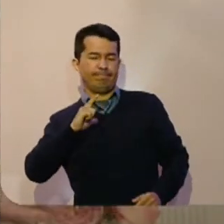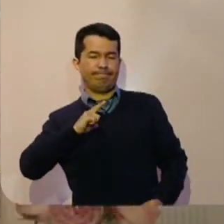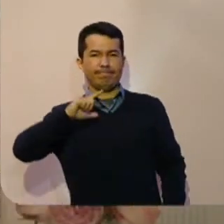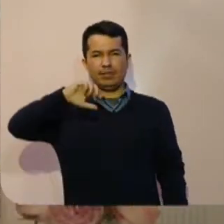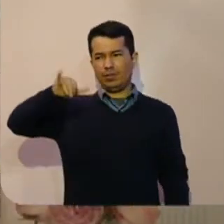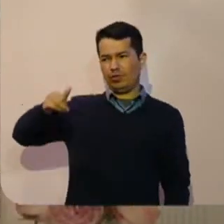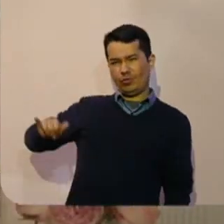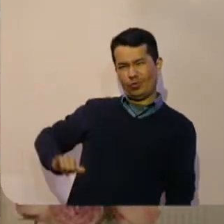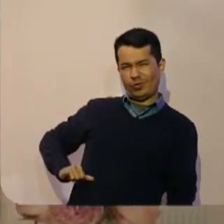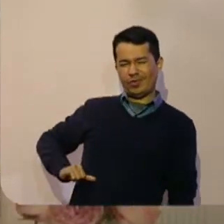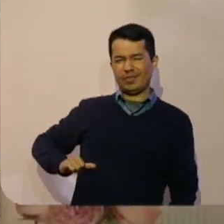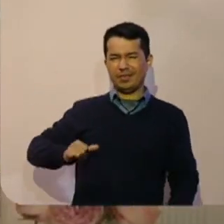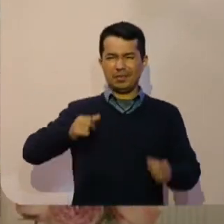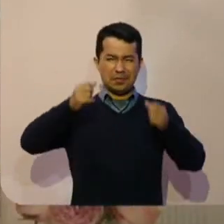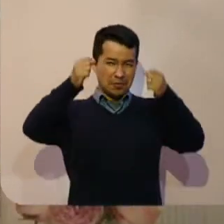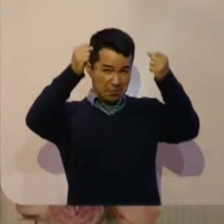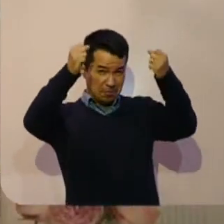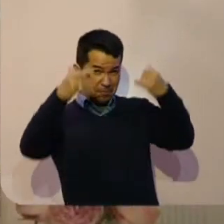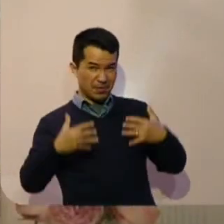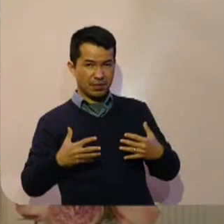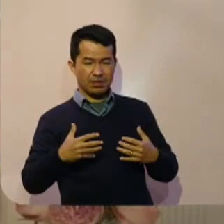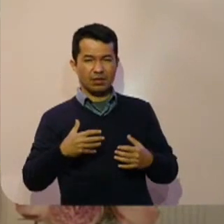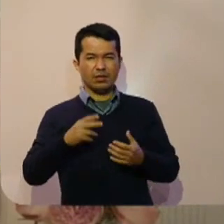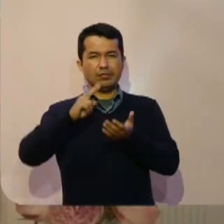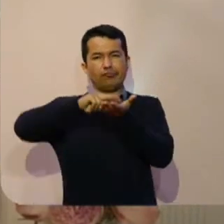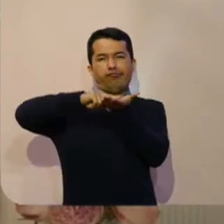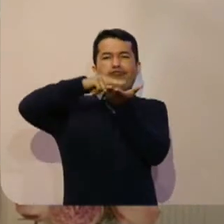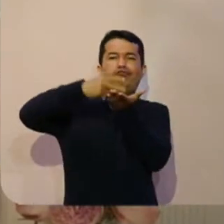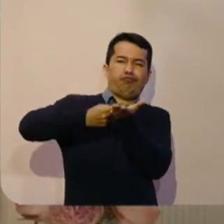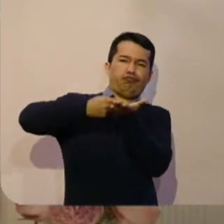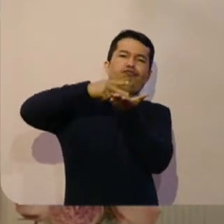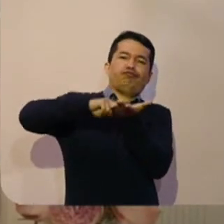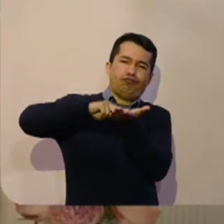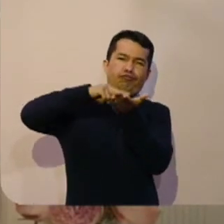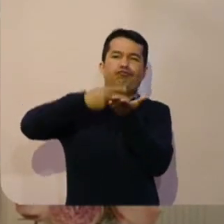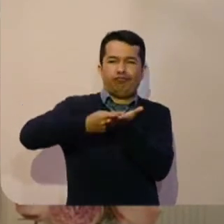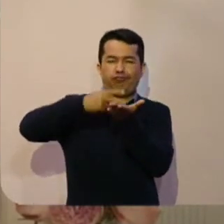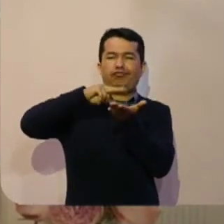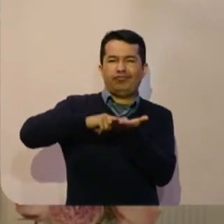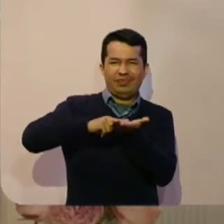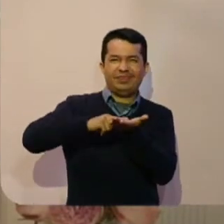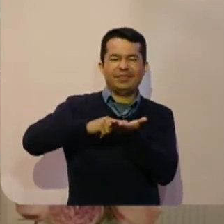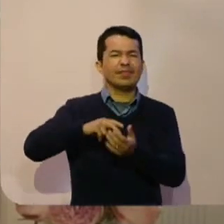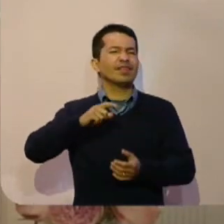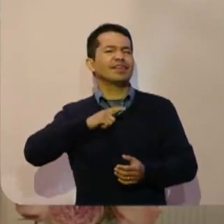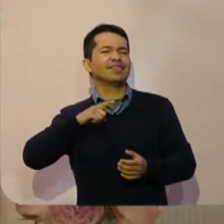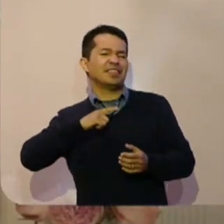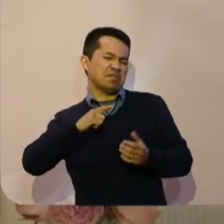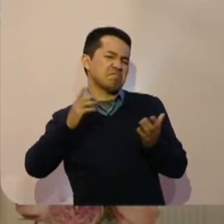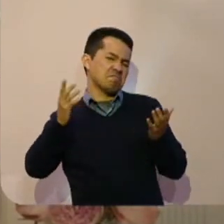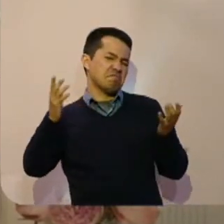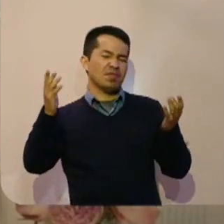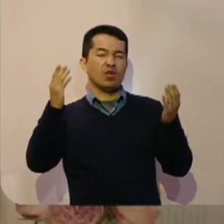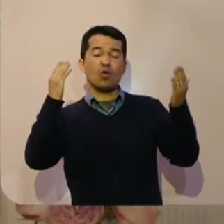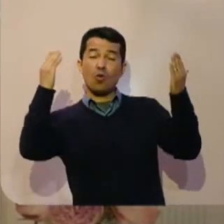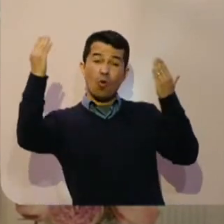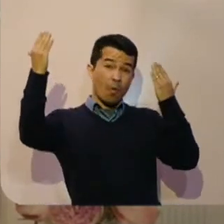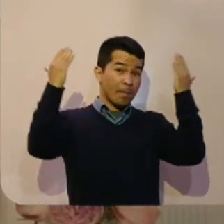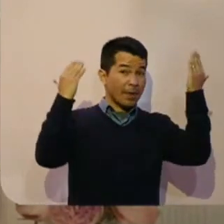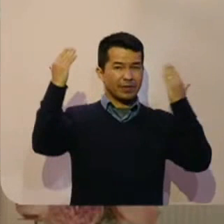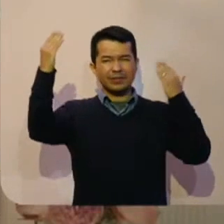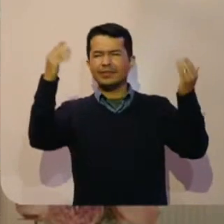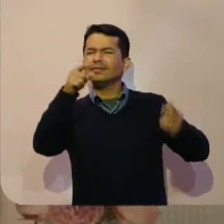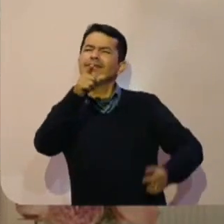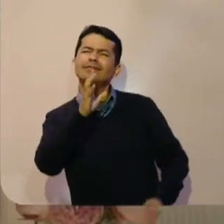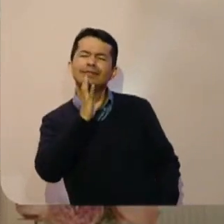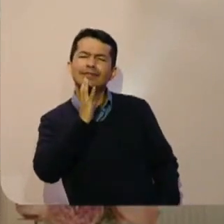insônia. E ele usa uma linguagem poética, ele diz assim, tornei-me irmão dos chacais, né? Daqueles